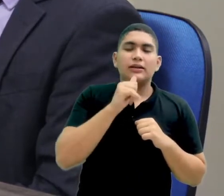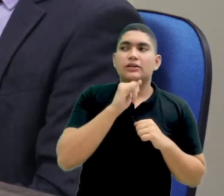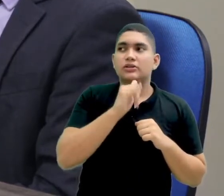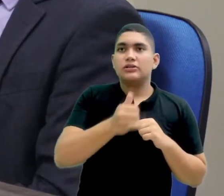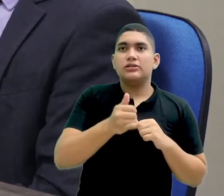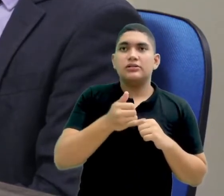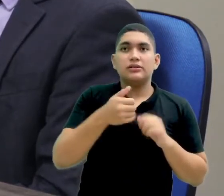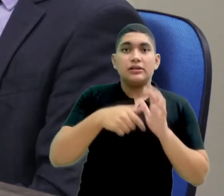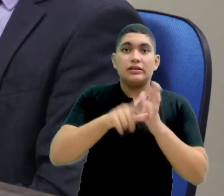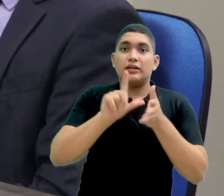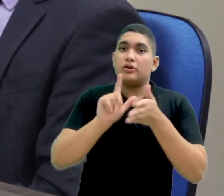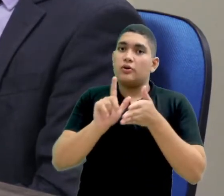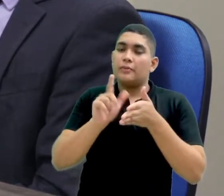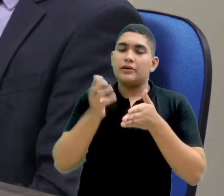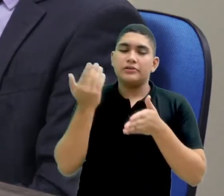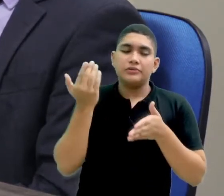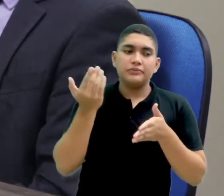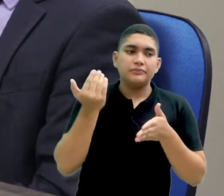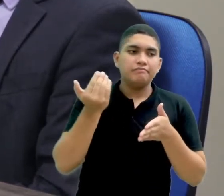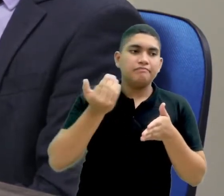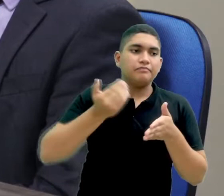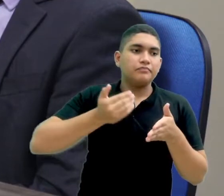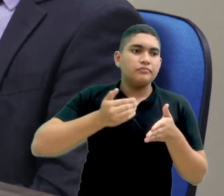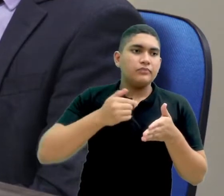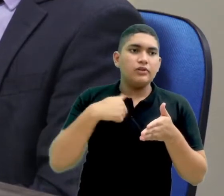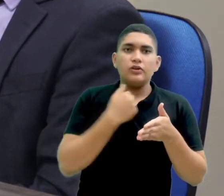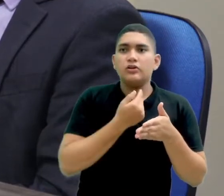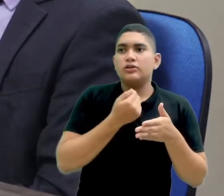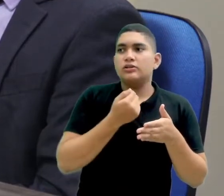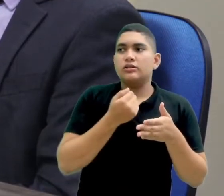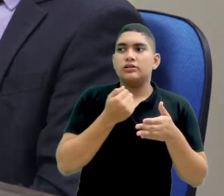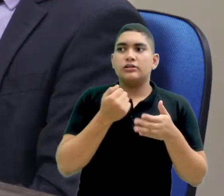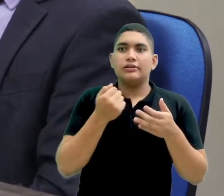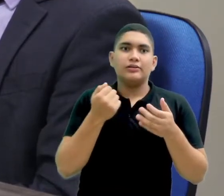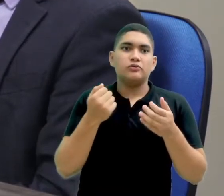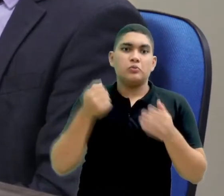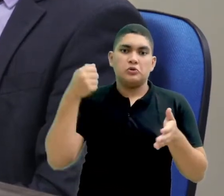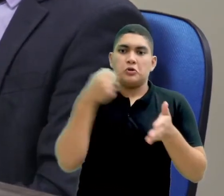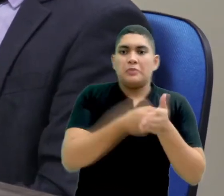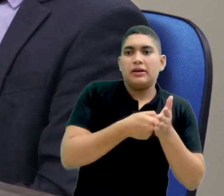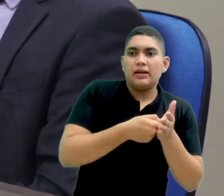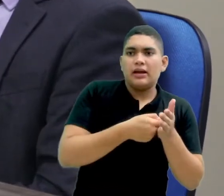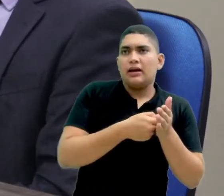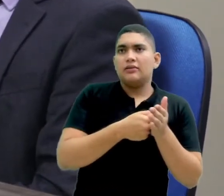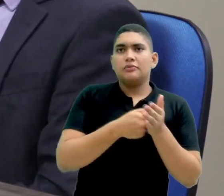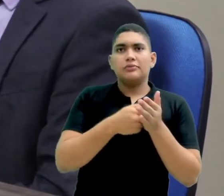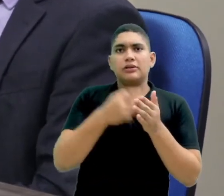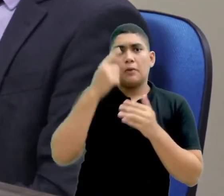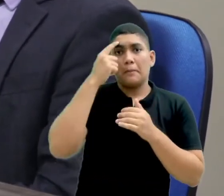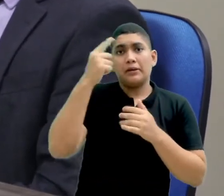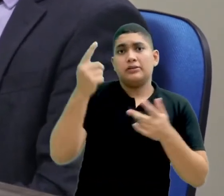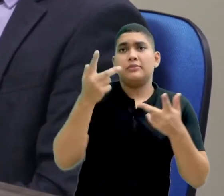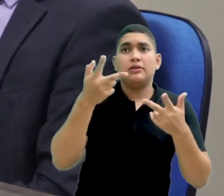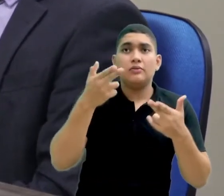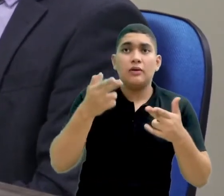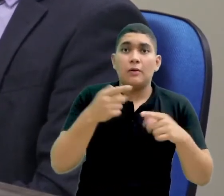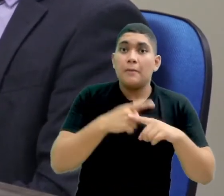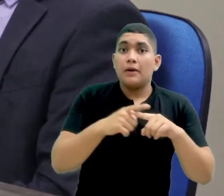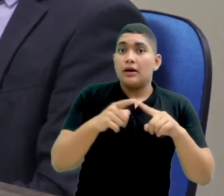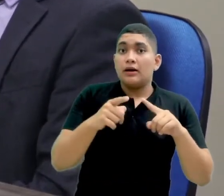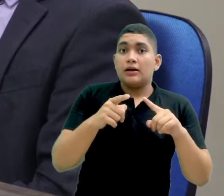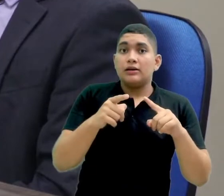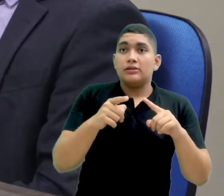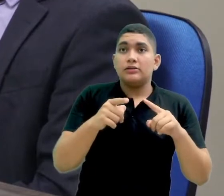obrigados a concordar nas nossas ideias, mas apesar de discordarmos em algumas questões, nós não